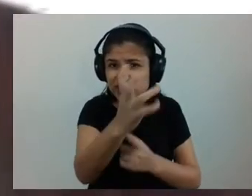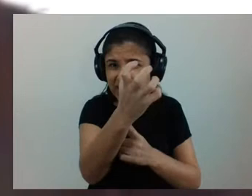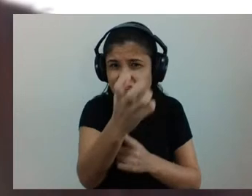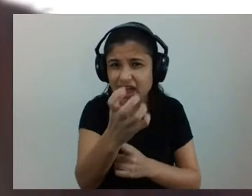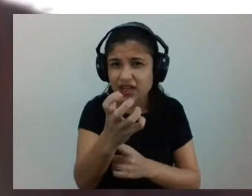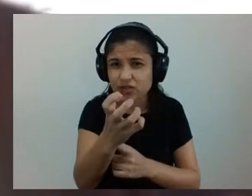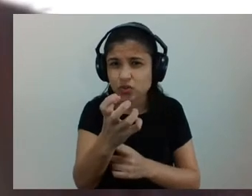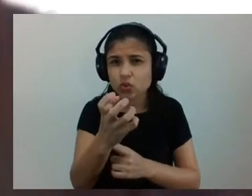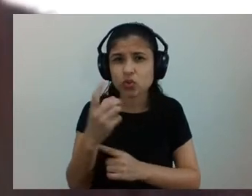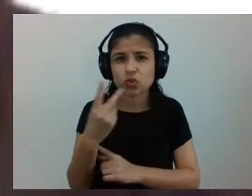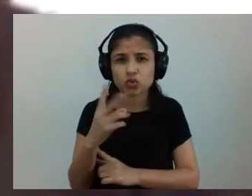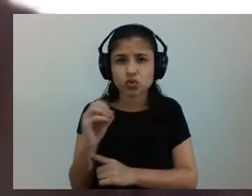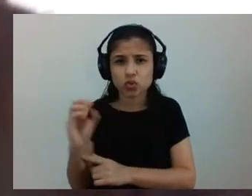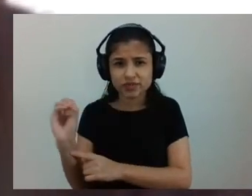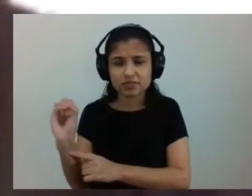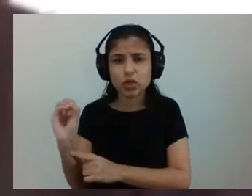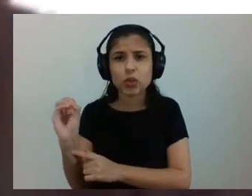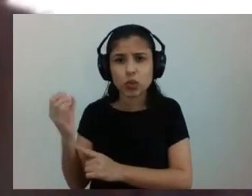projeto